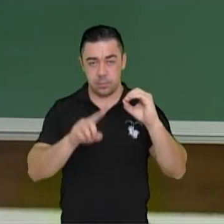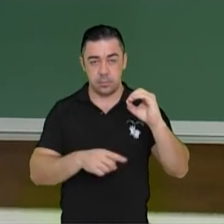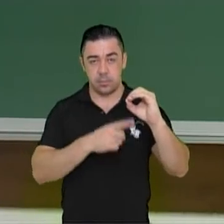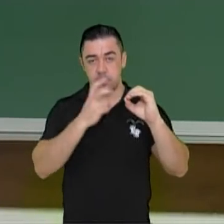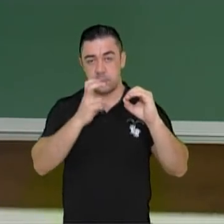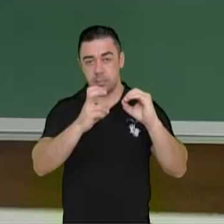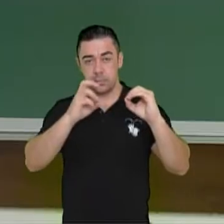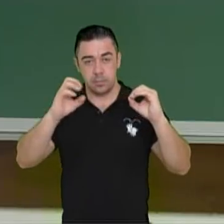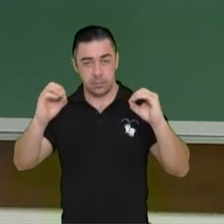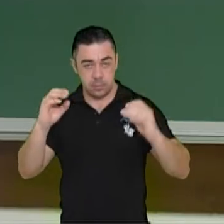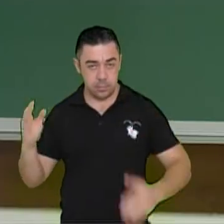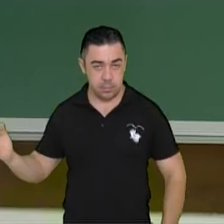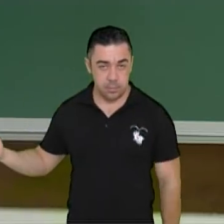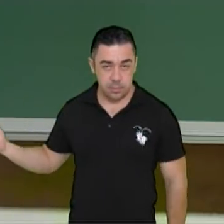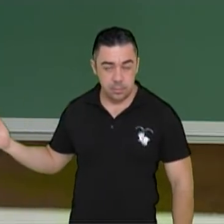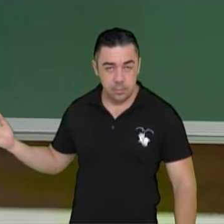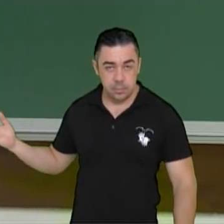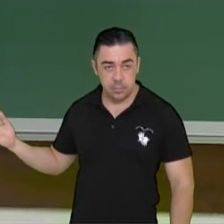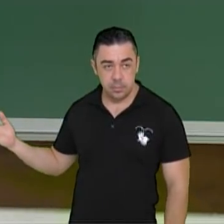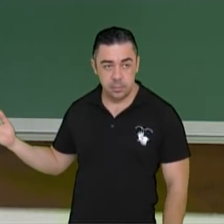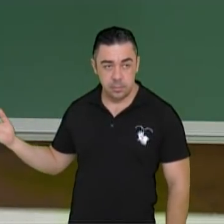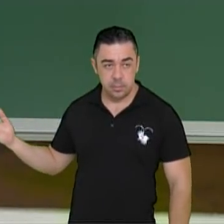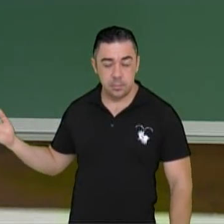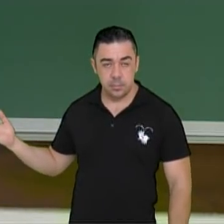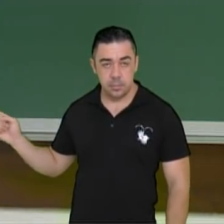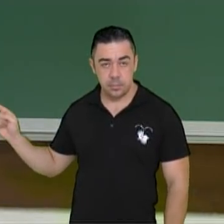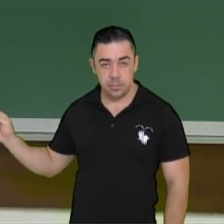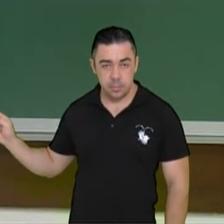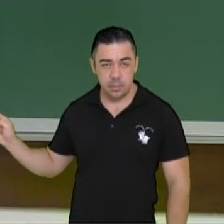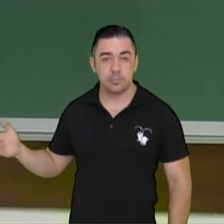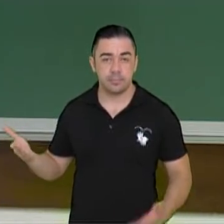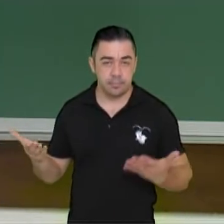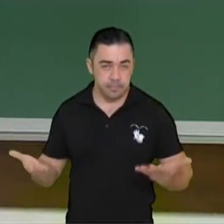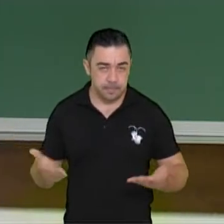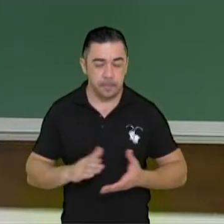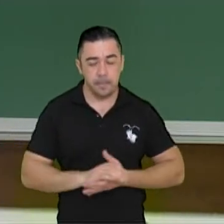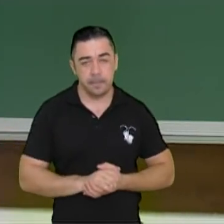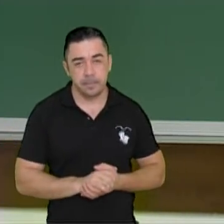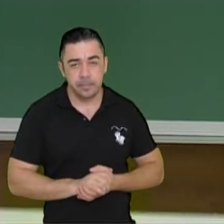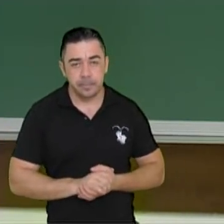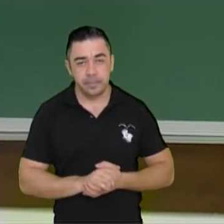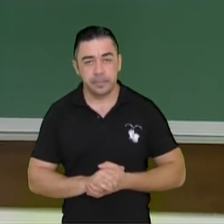ficar paradinha antes do 5. Então, vai ficar 0,50.